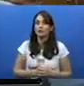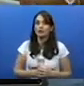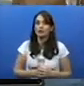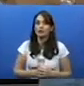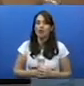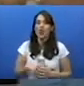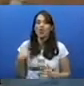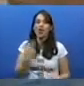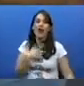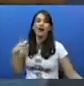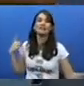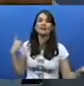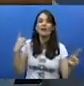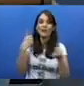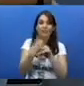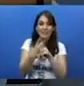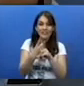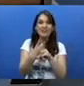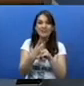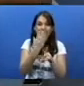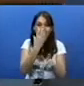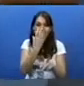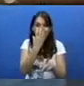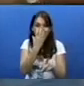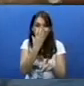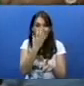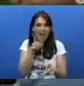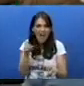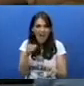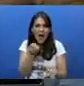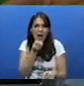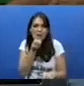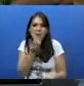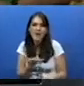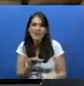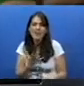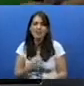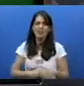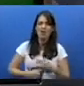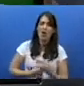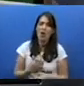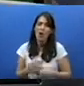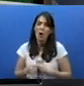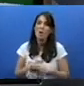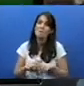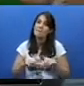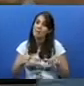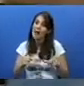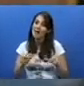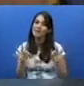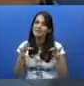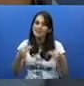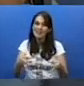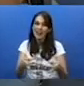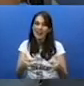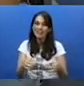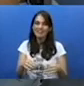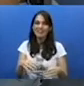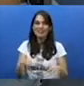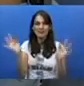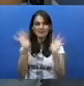Bia. Ela estava bem. Foram momentos de angústia, mas que resultou em um